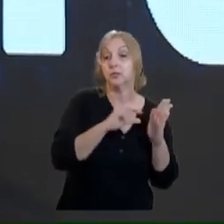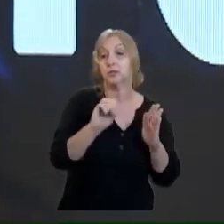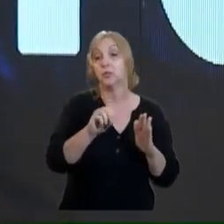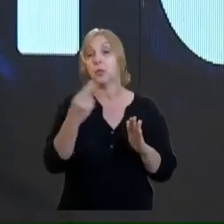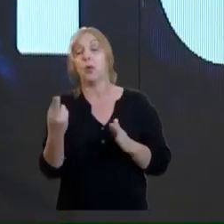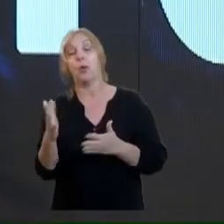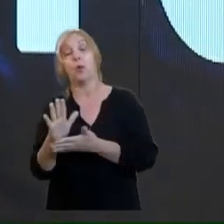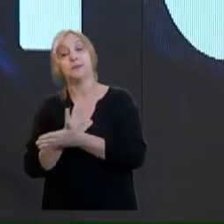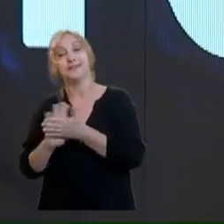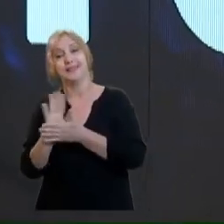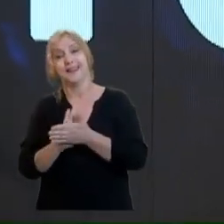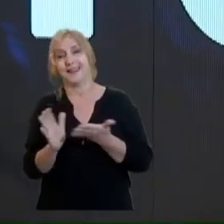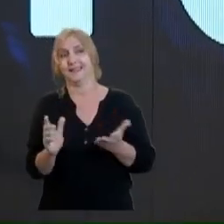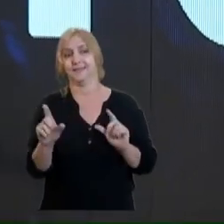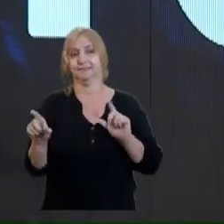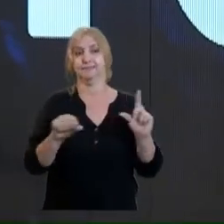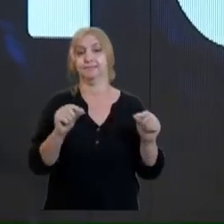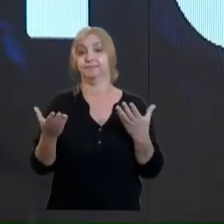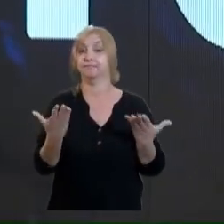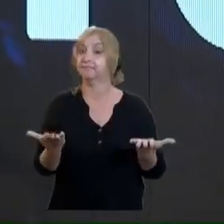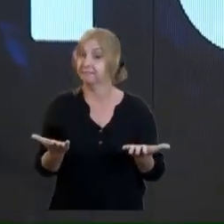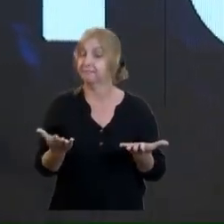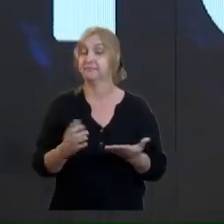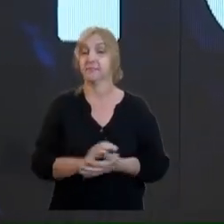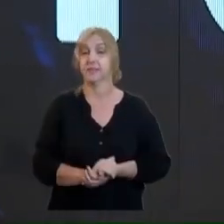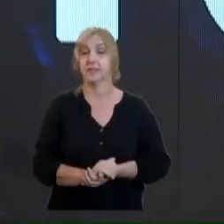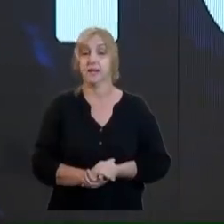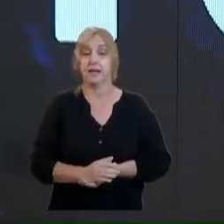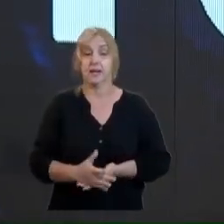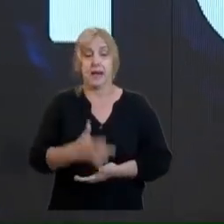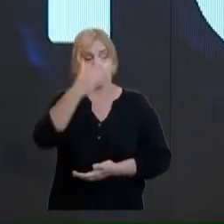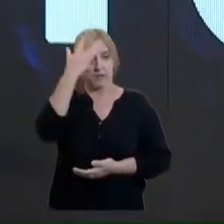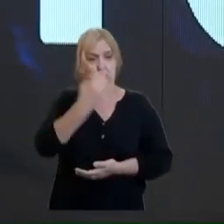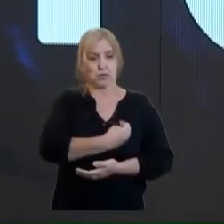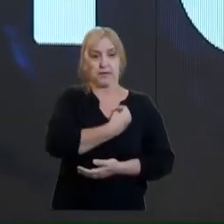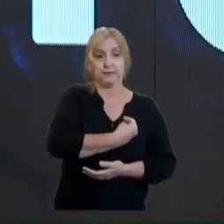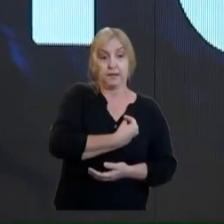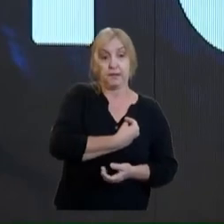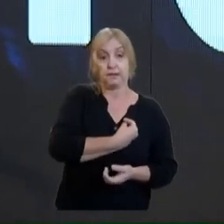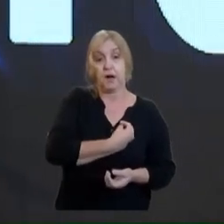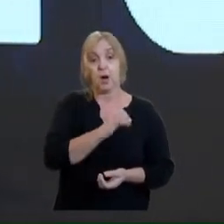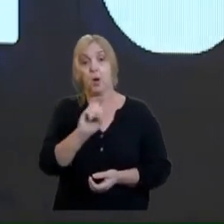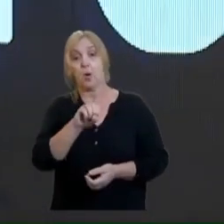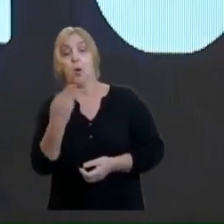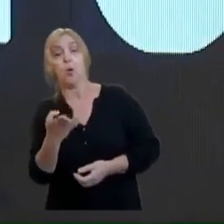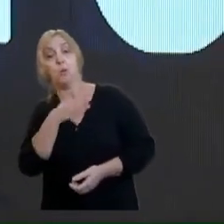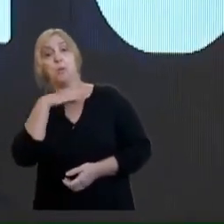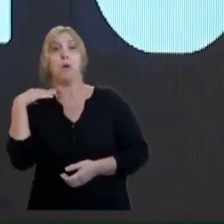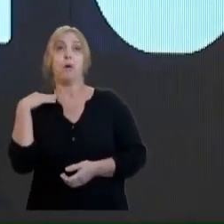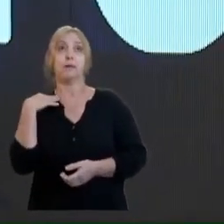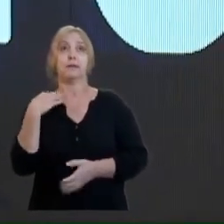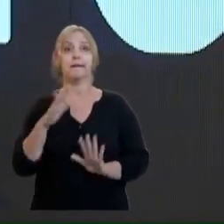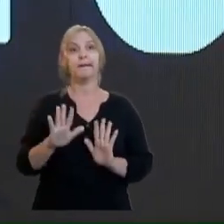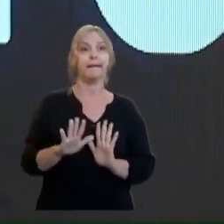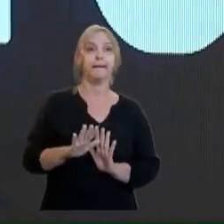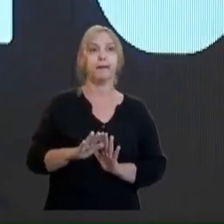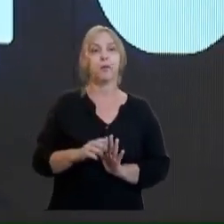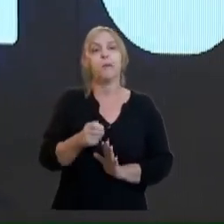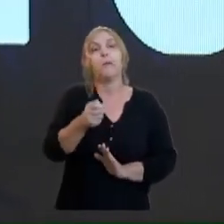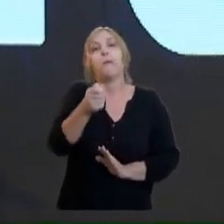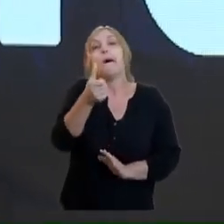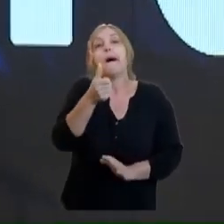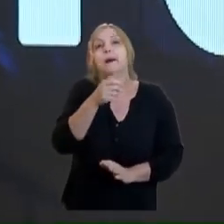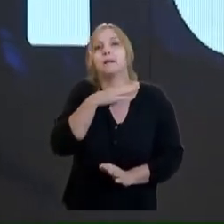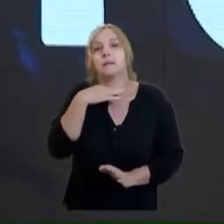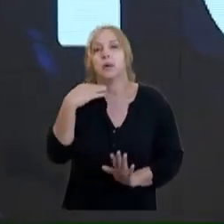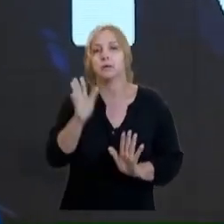nada. Não tem outra coisa. Ou a pessoa está viva ou ela está morta. Não existe falar assim: ele está quase